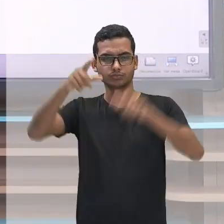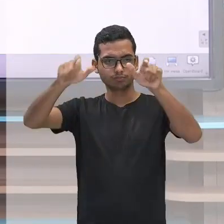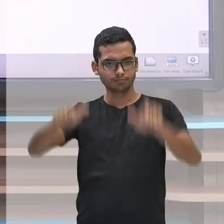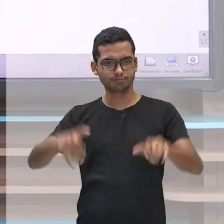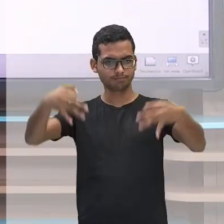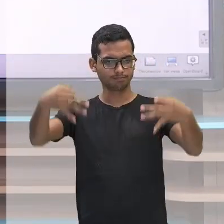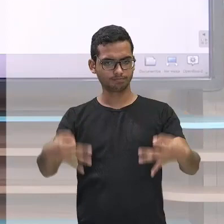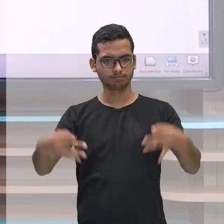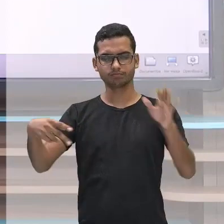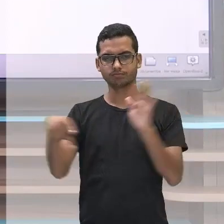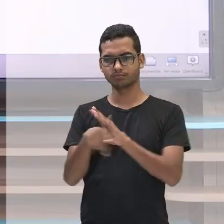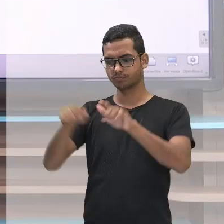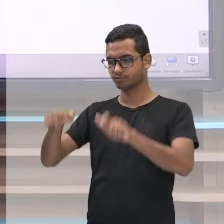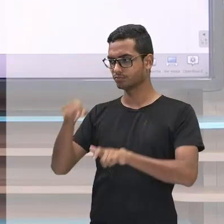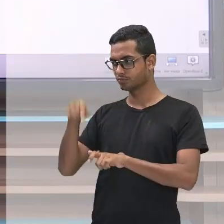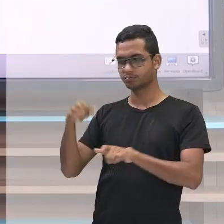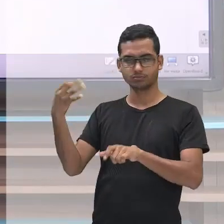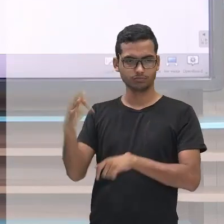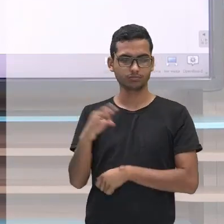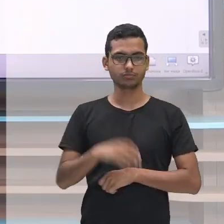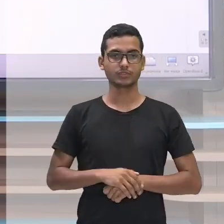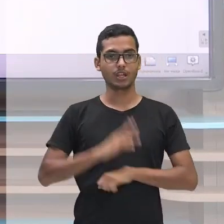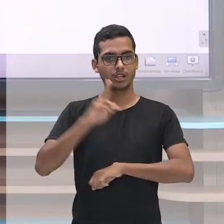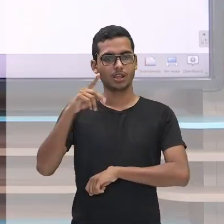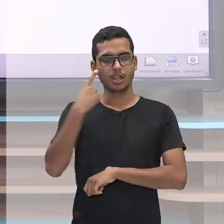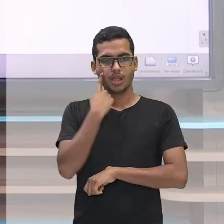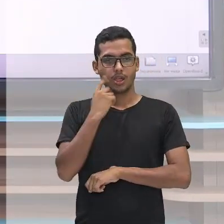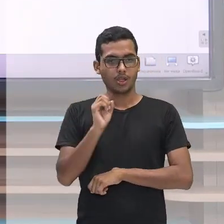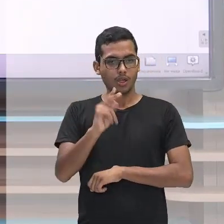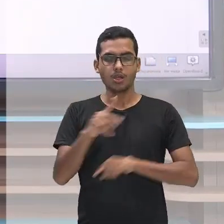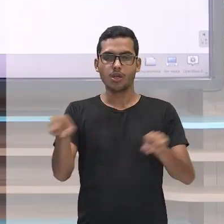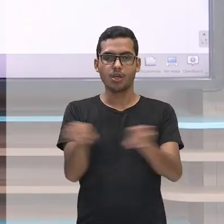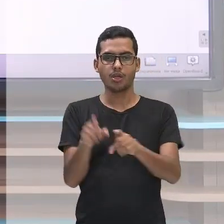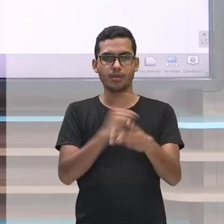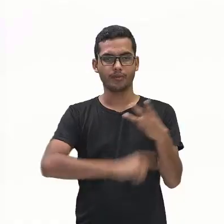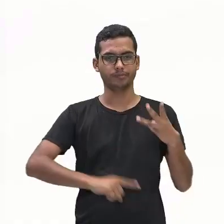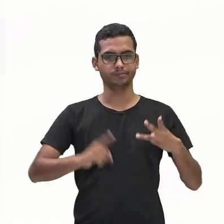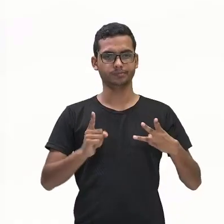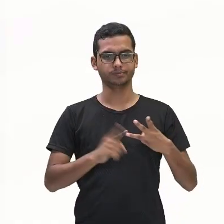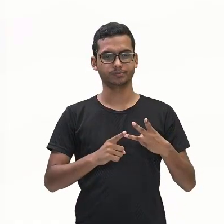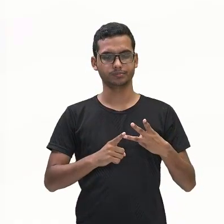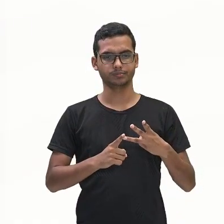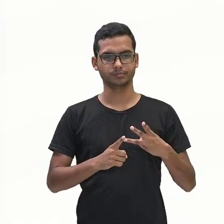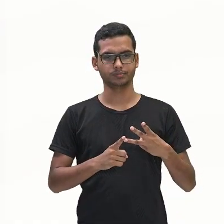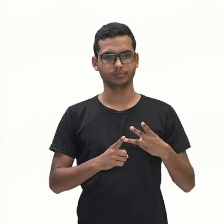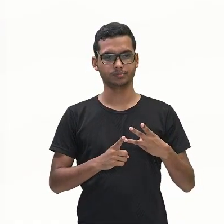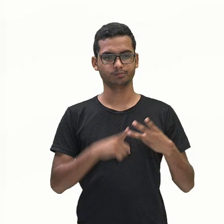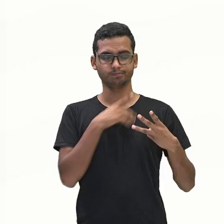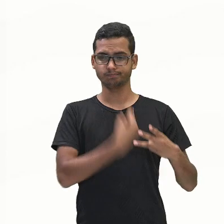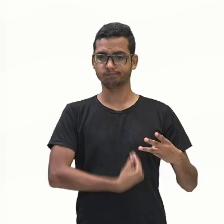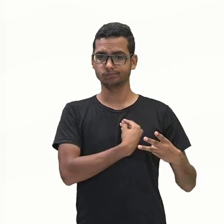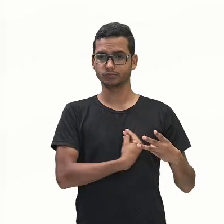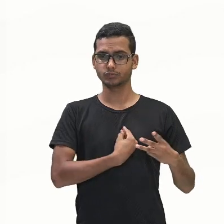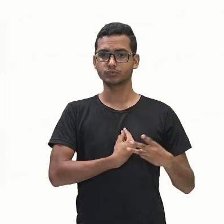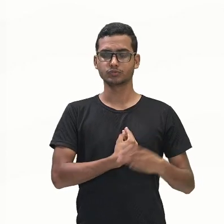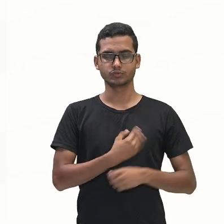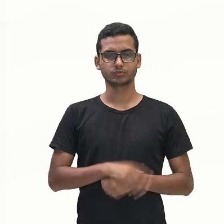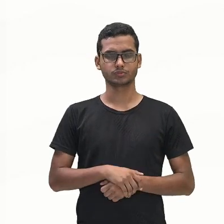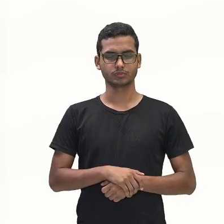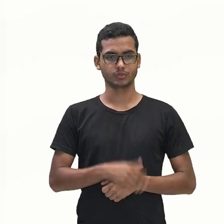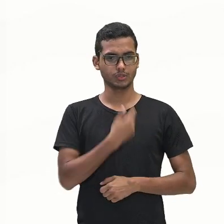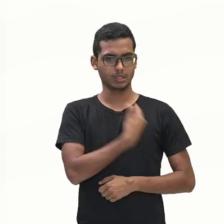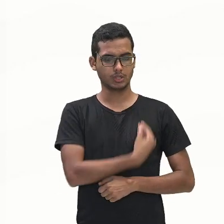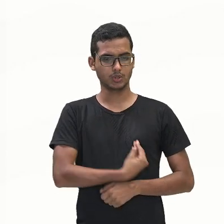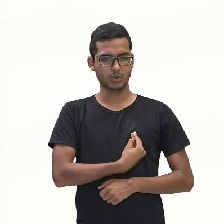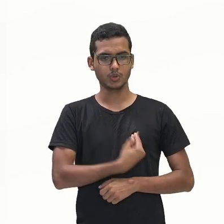aí, mais à frente, chegar ao IDH. Aí temos também um padrão de vida, do que a gente